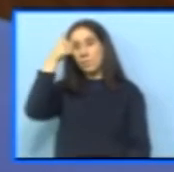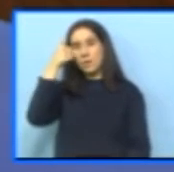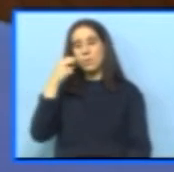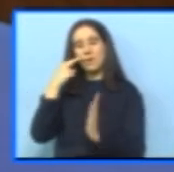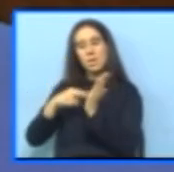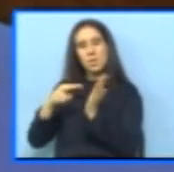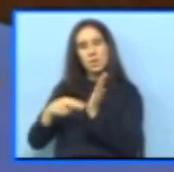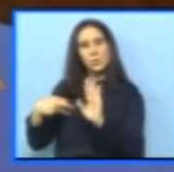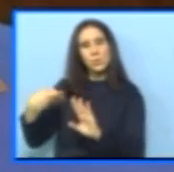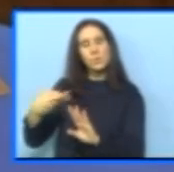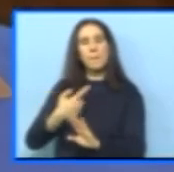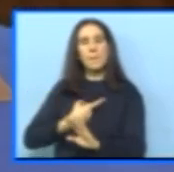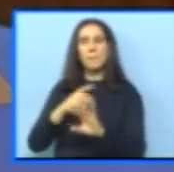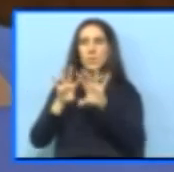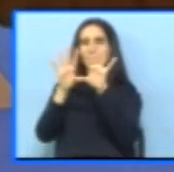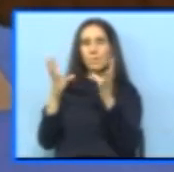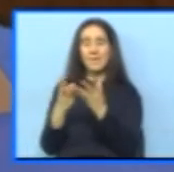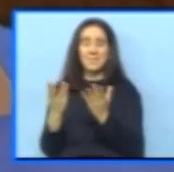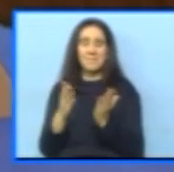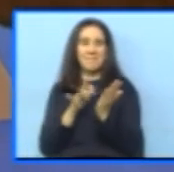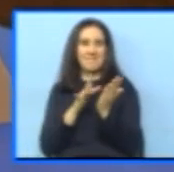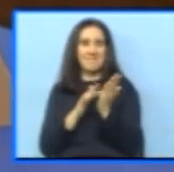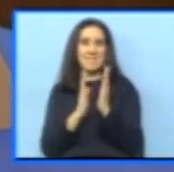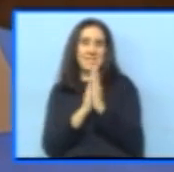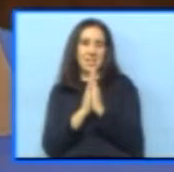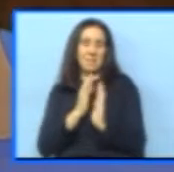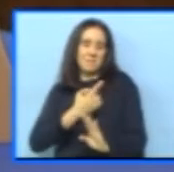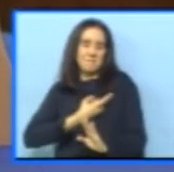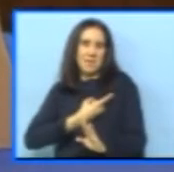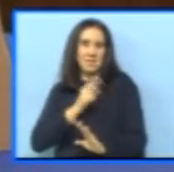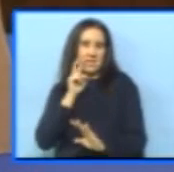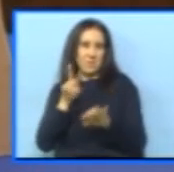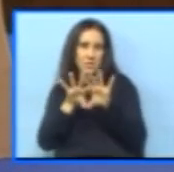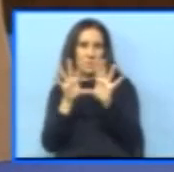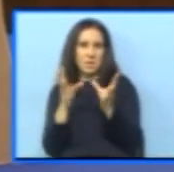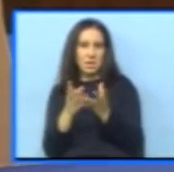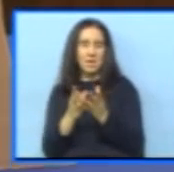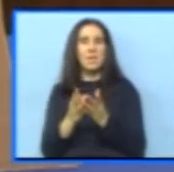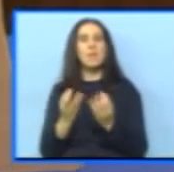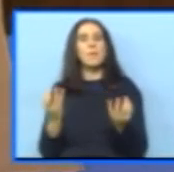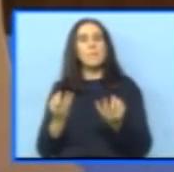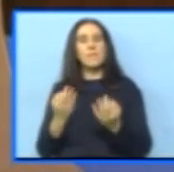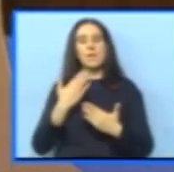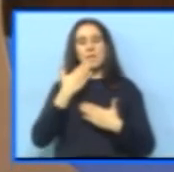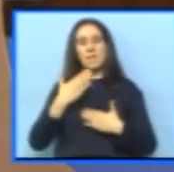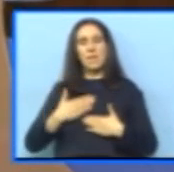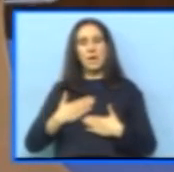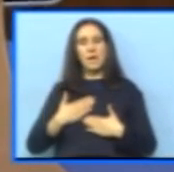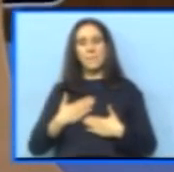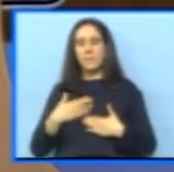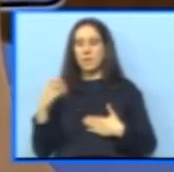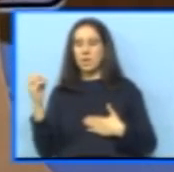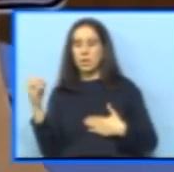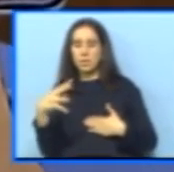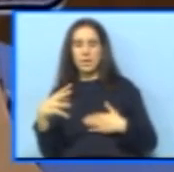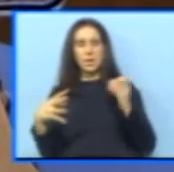sua globalidade. Aliás, como toda a Sagrada Escritura deve ser olhada na sua globalidade. Porque eles iluminam-se mutuamente